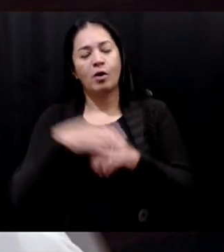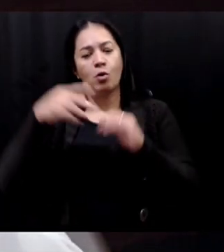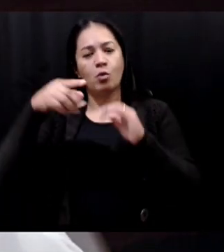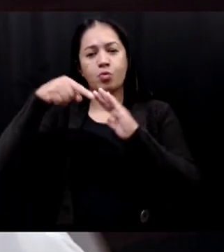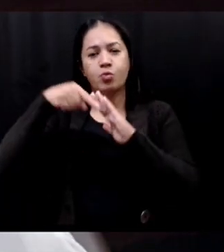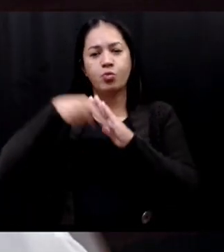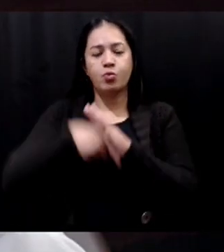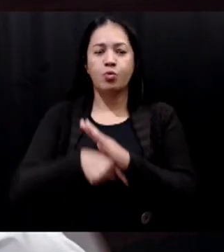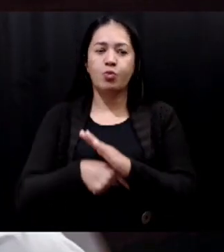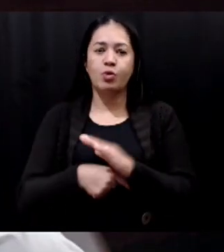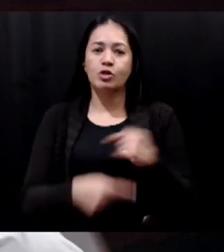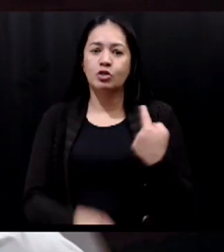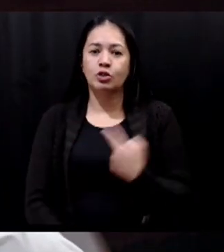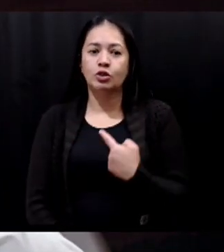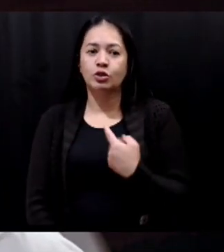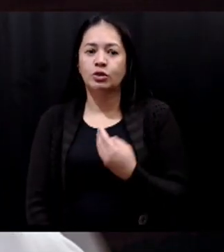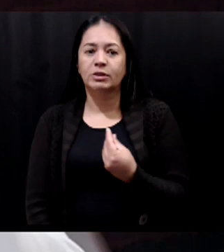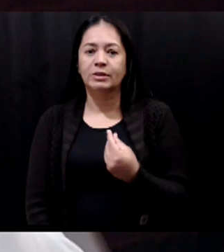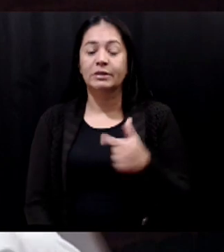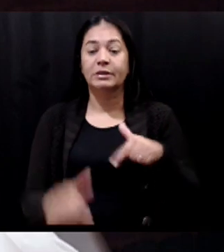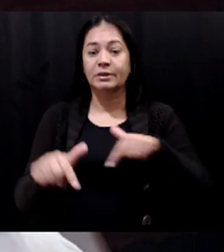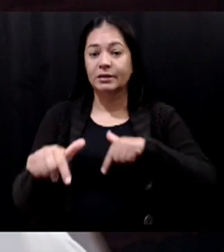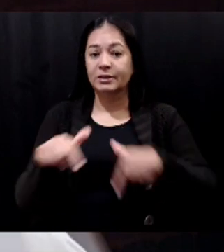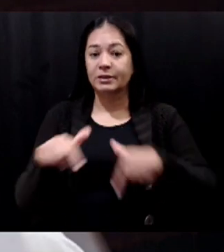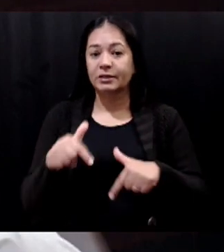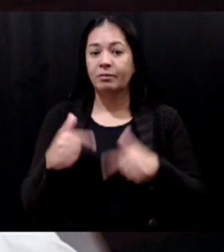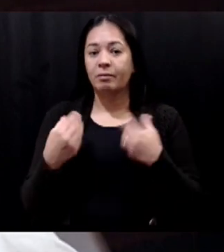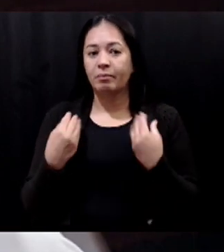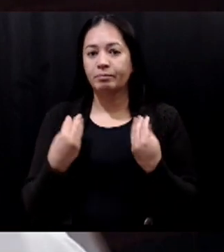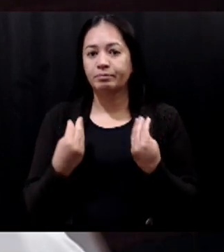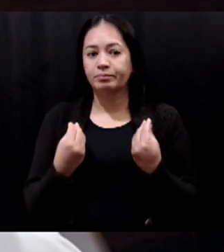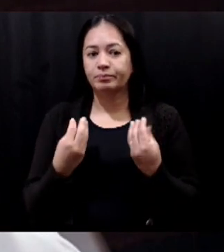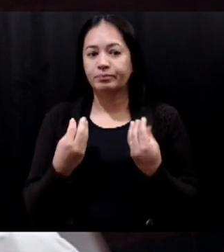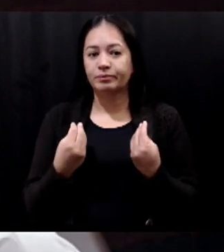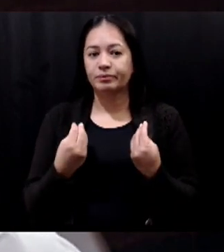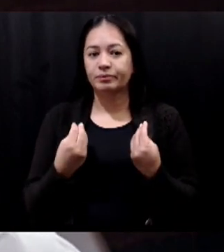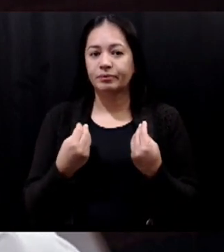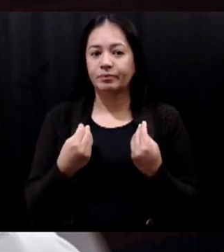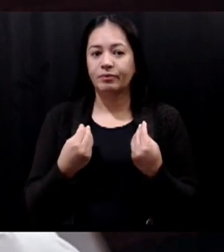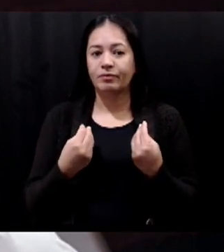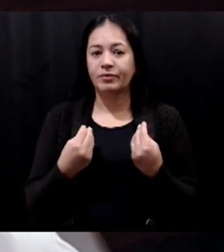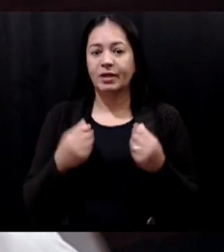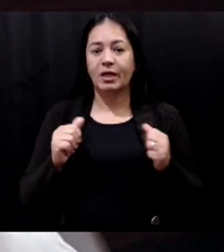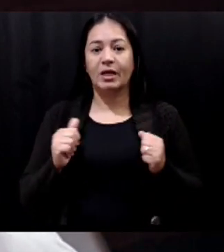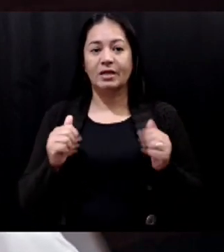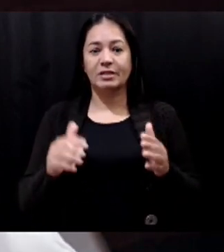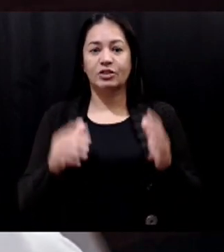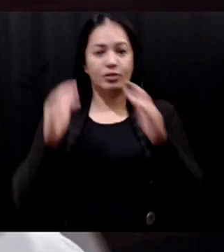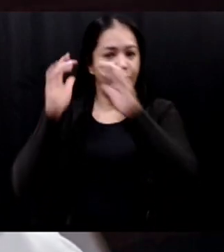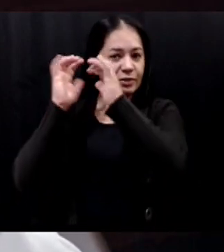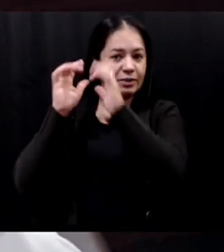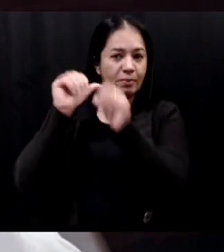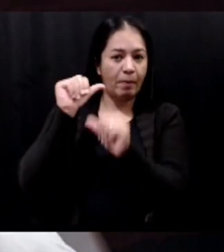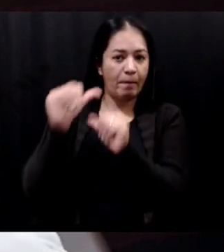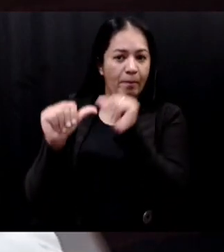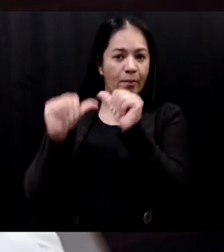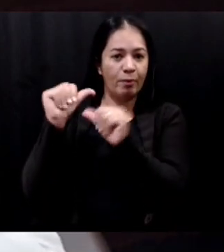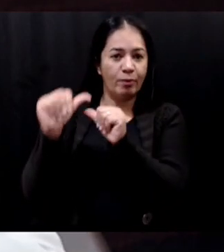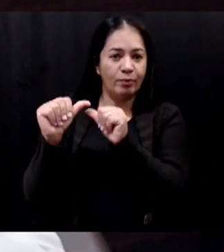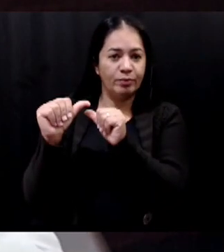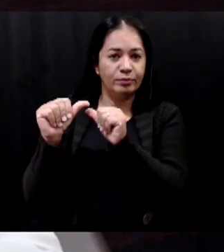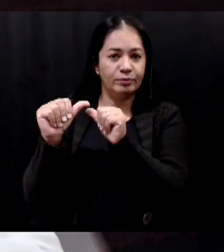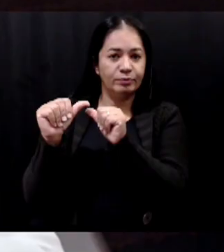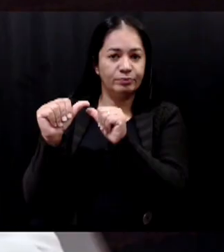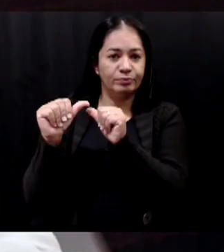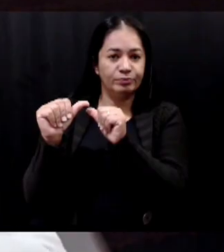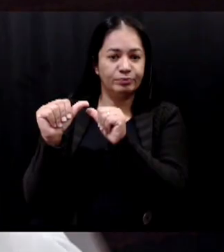gente trabalha para alterar as atividades cerebrais do neocórtex frontal. Então, a